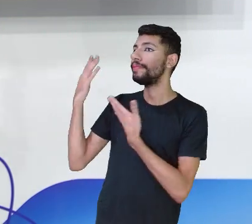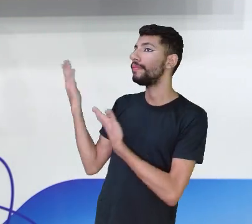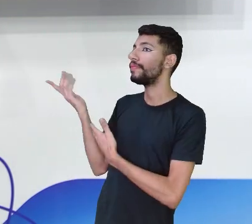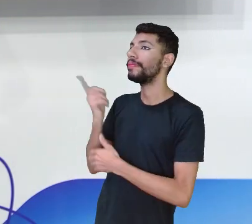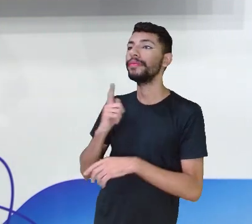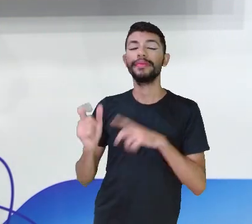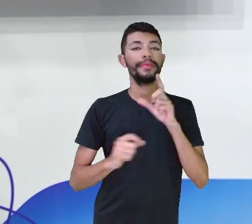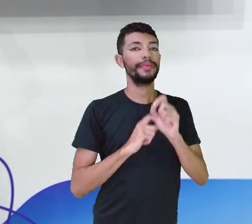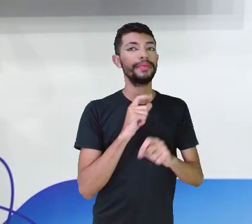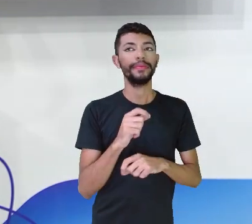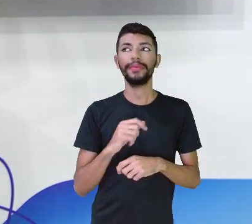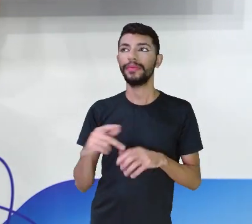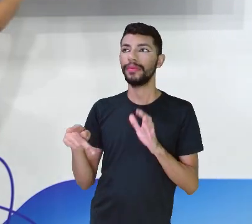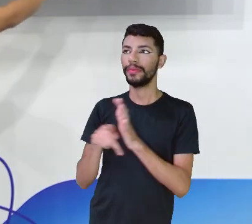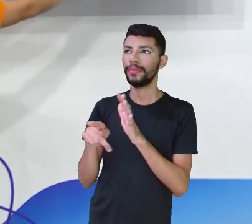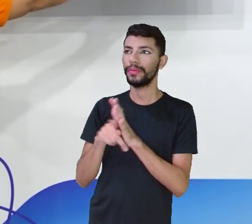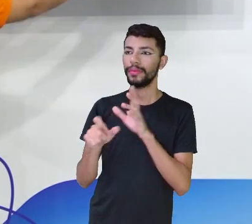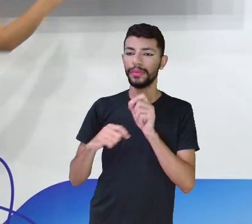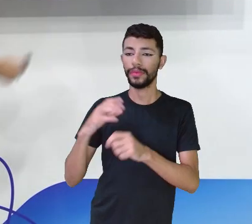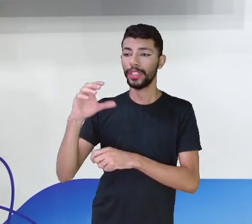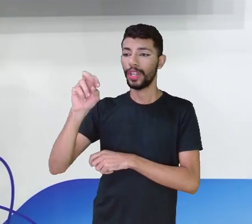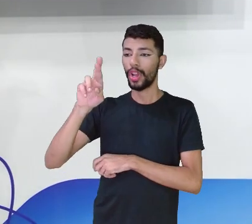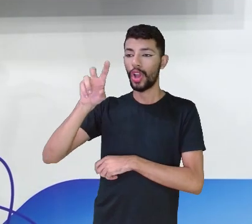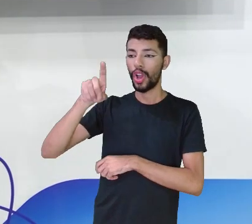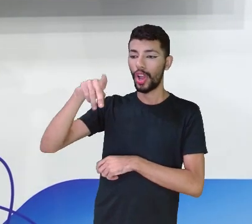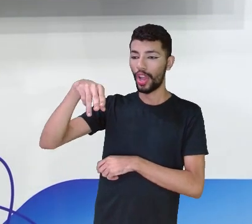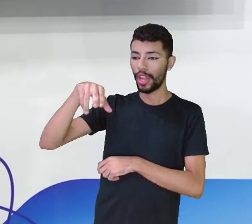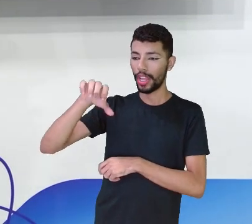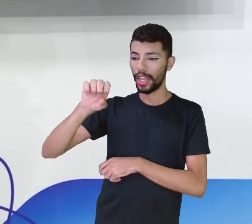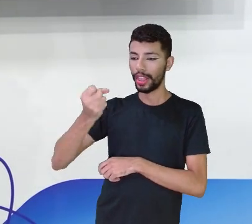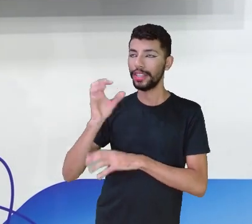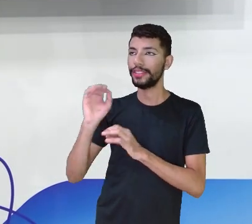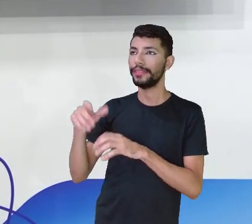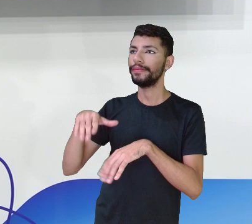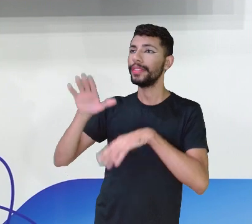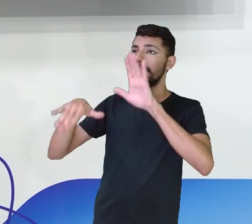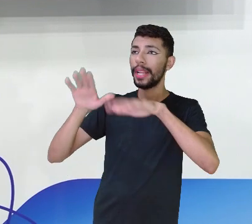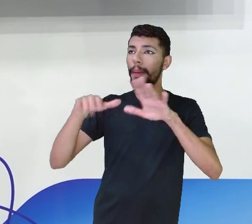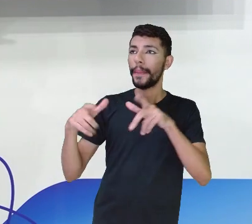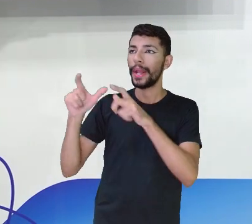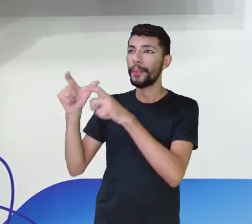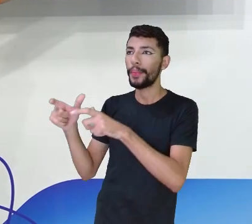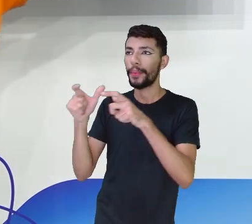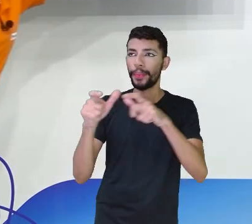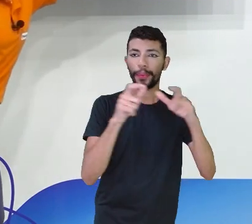aqui as minhas ordens e dependendo de onde